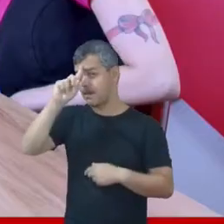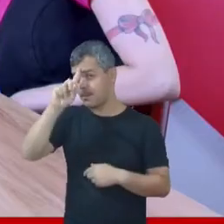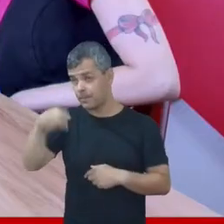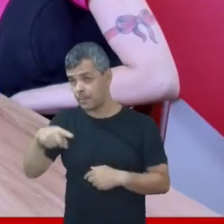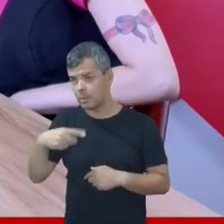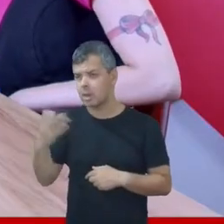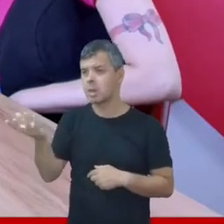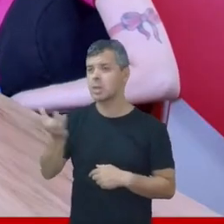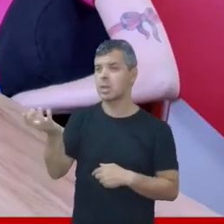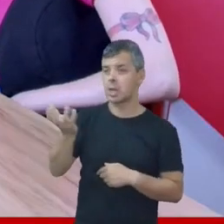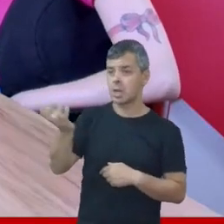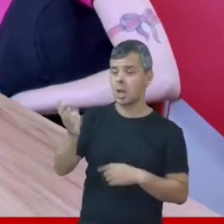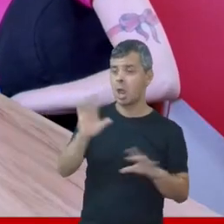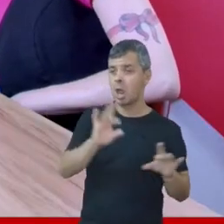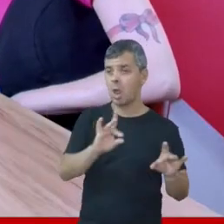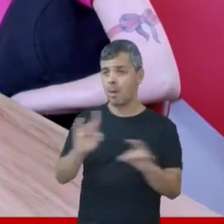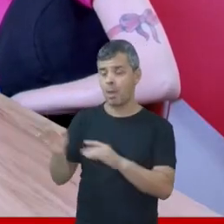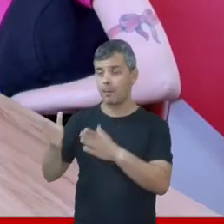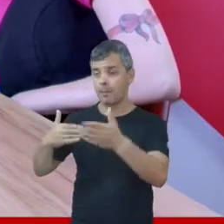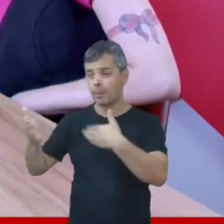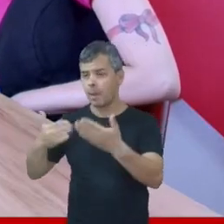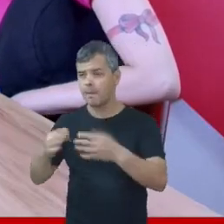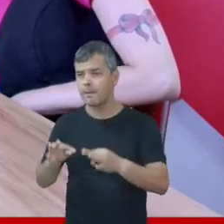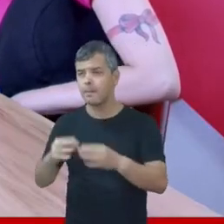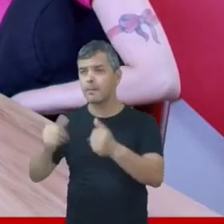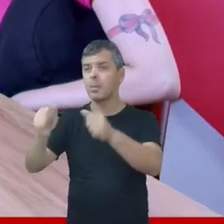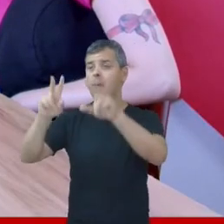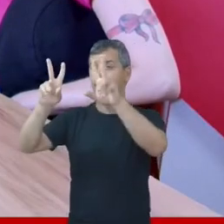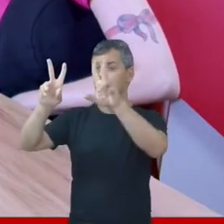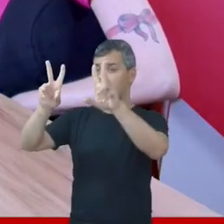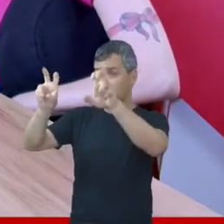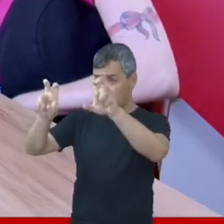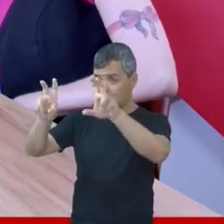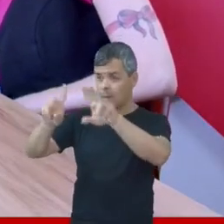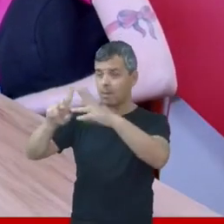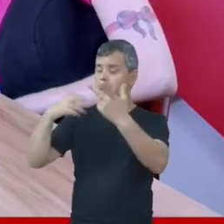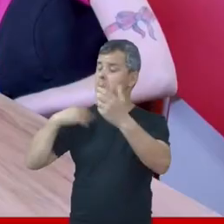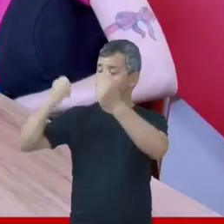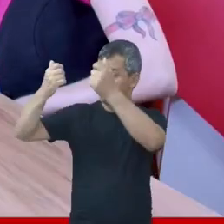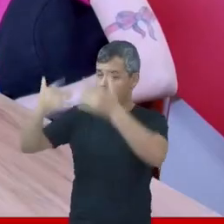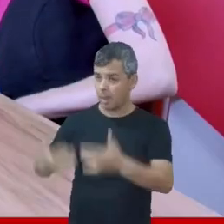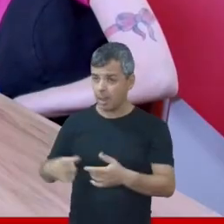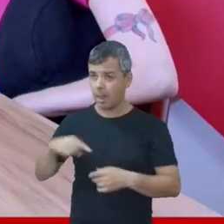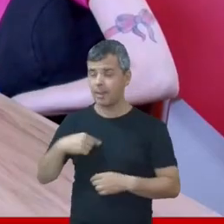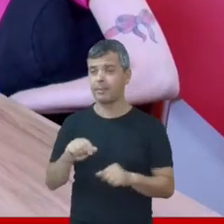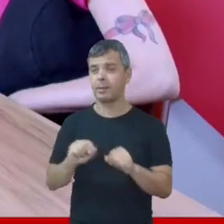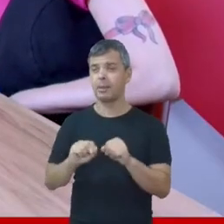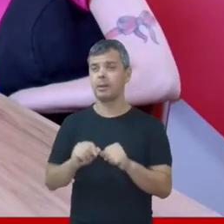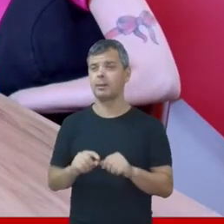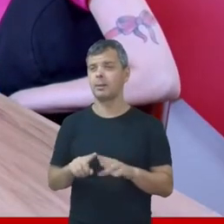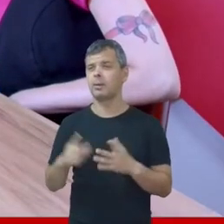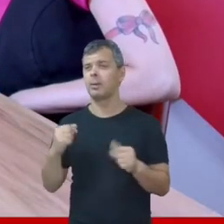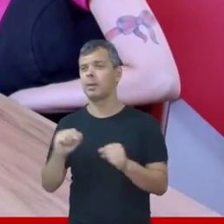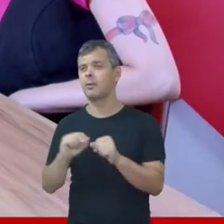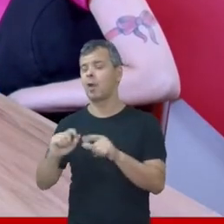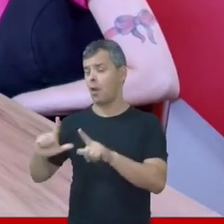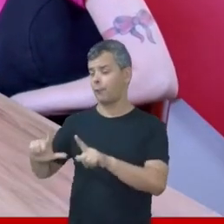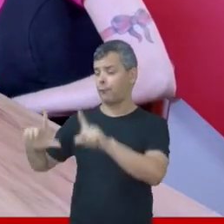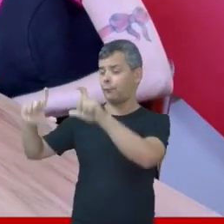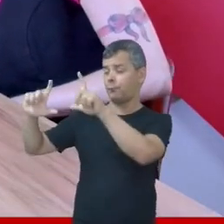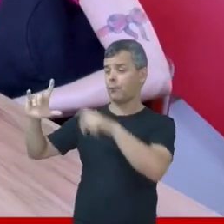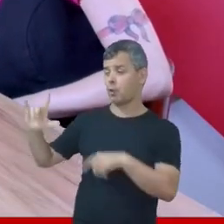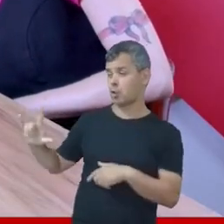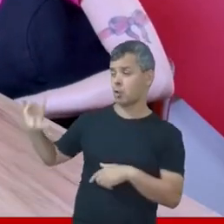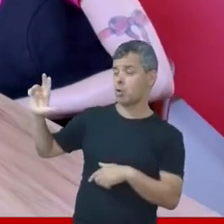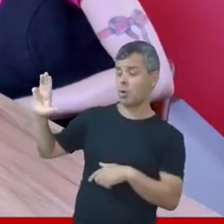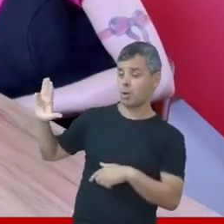quem que vocês querem ver aqui conversando com a gente, pode mandar assuntos que vocês querem que a gente fale sobre eles. Manda foto com o Lula, a gente adora ver as fotos de vocês